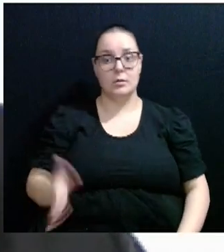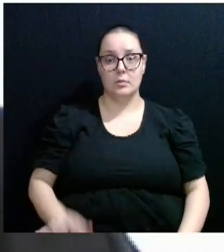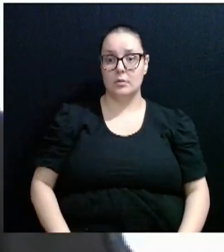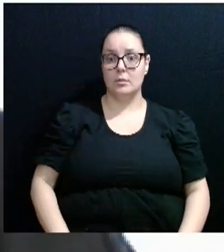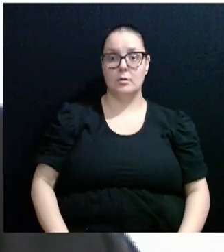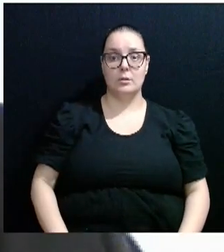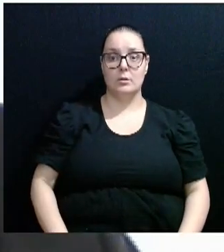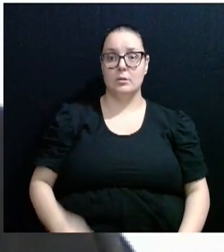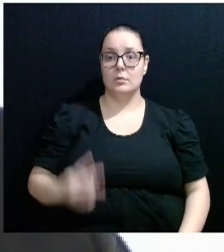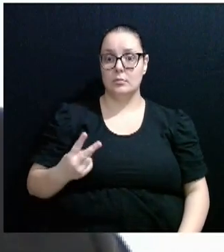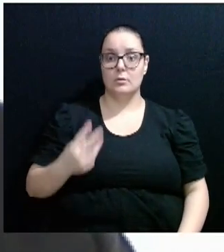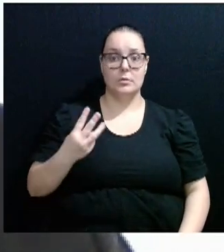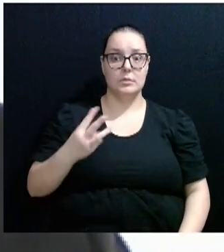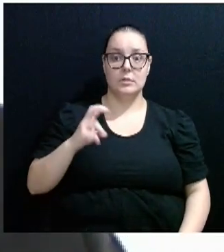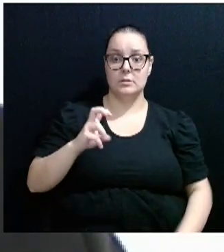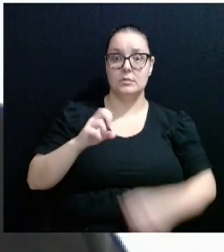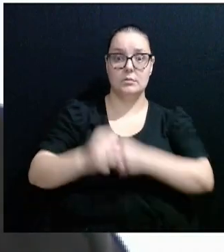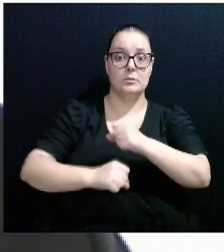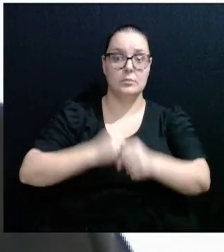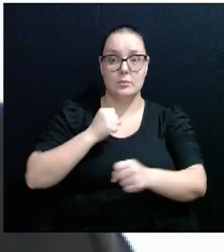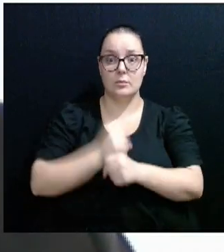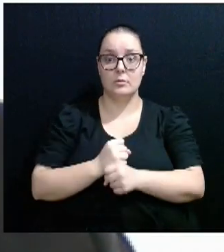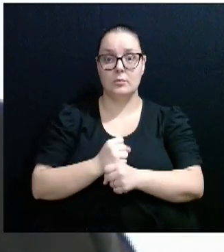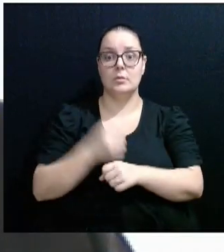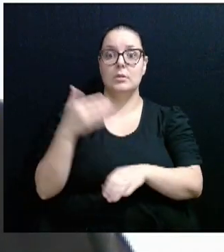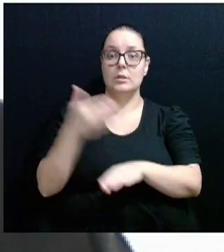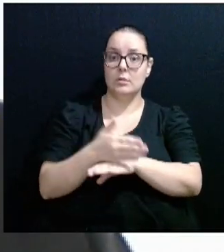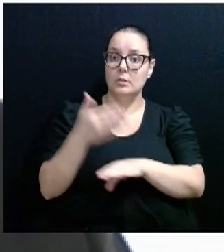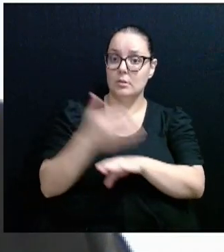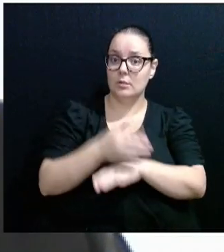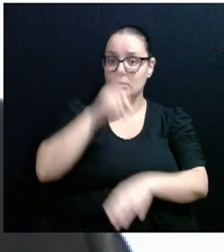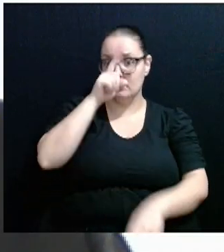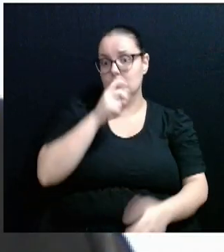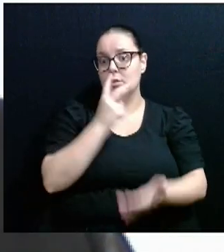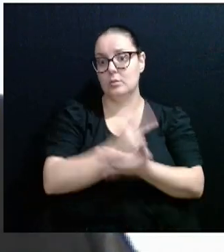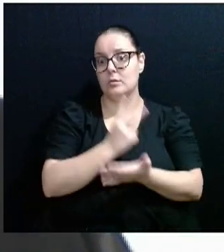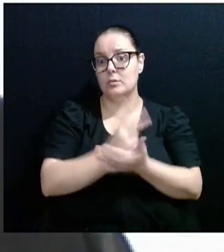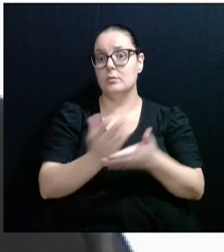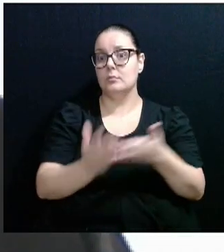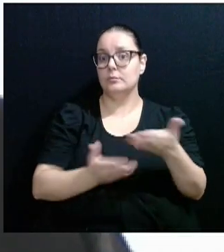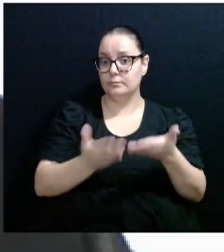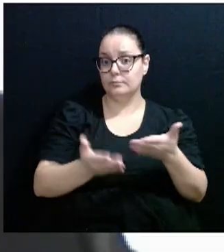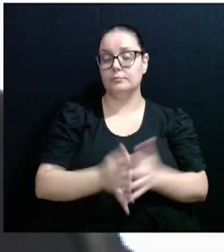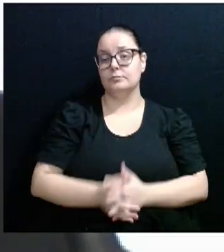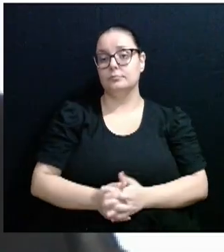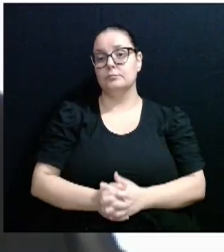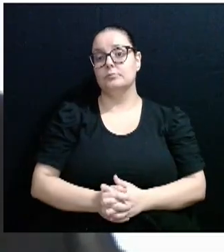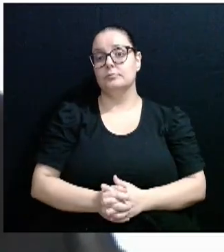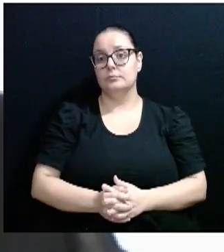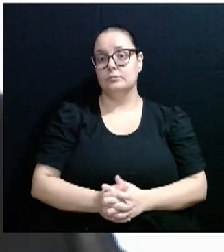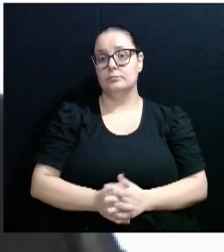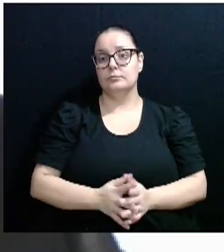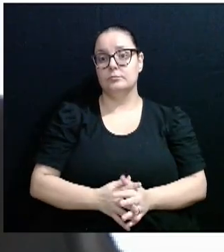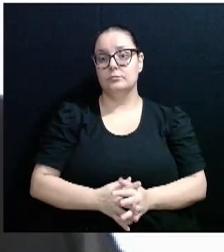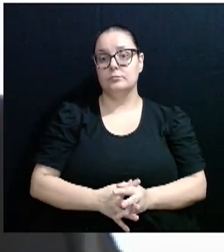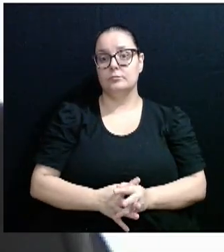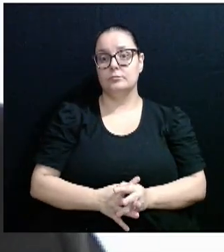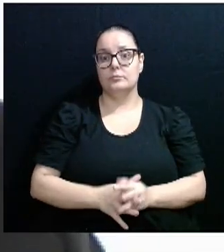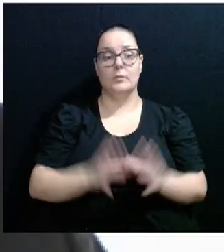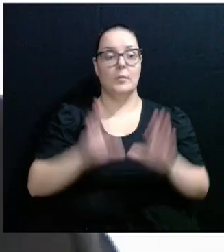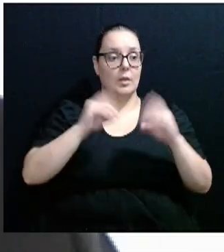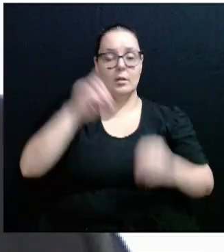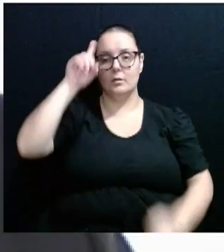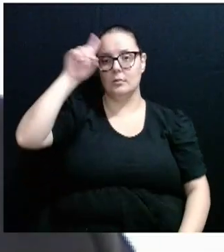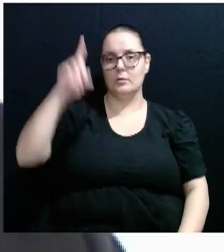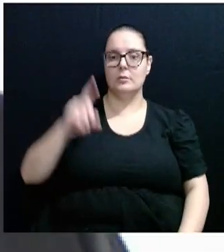3, 5 anos indo no mesmo hospital, sendo tratado ali. E é surpreendido. Na hora que vai